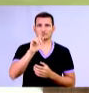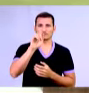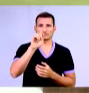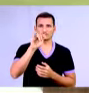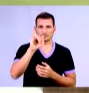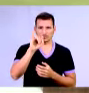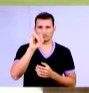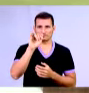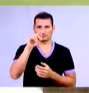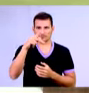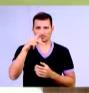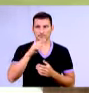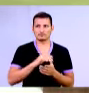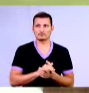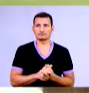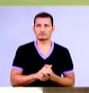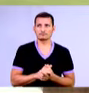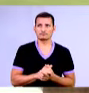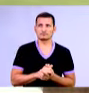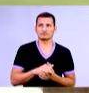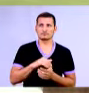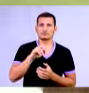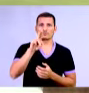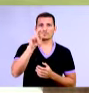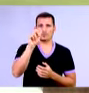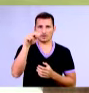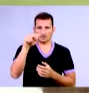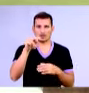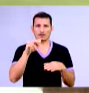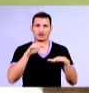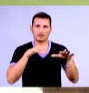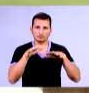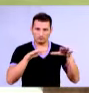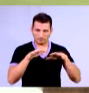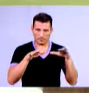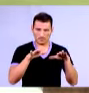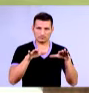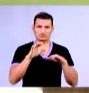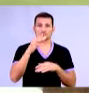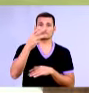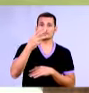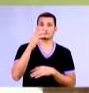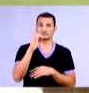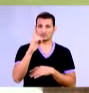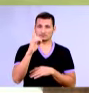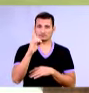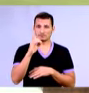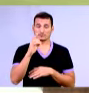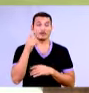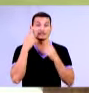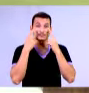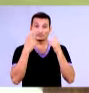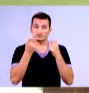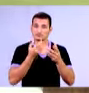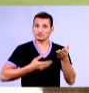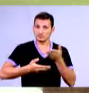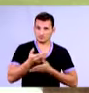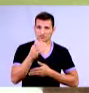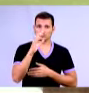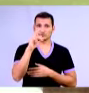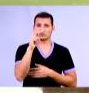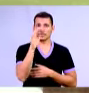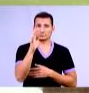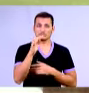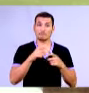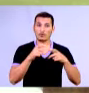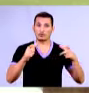imagem e o Muam para animação 3D. O que eu acho interessante que na interação feita aqui no chat, a maioria dos alunos já